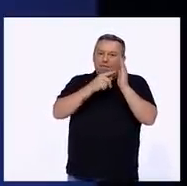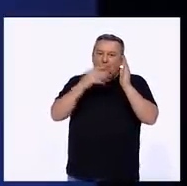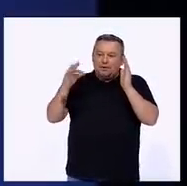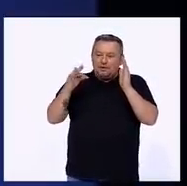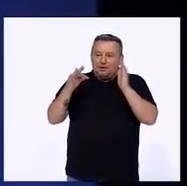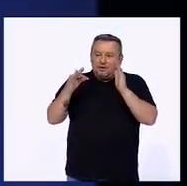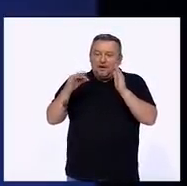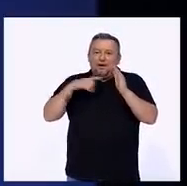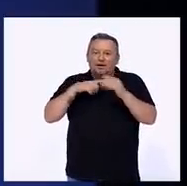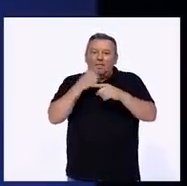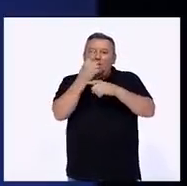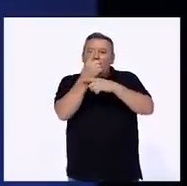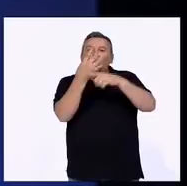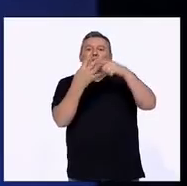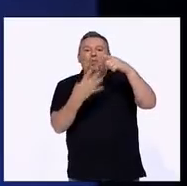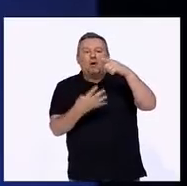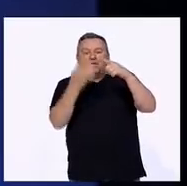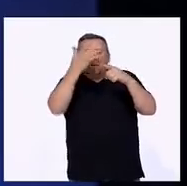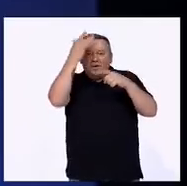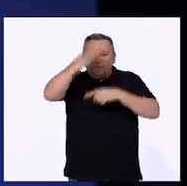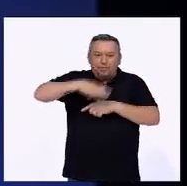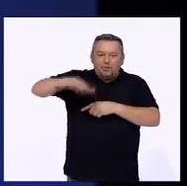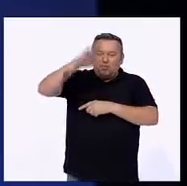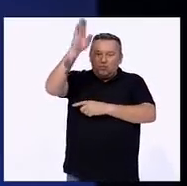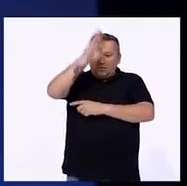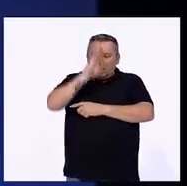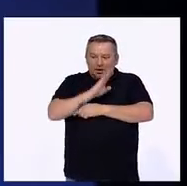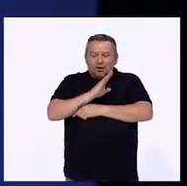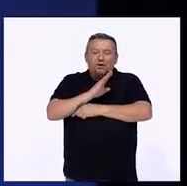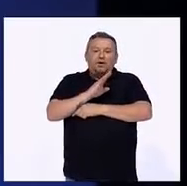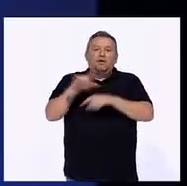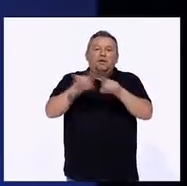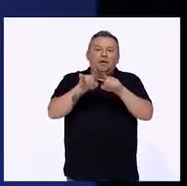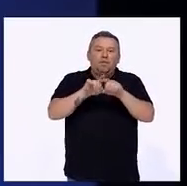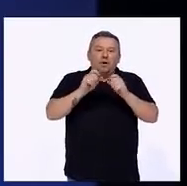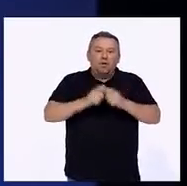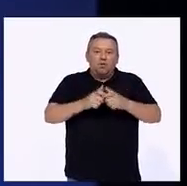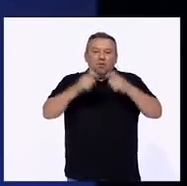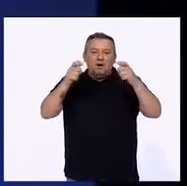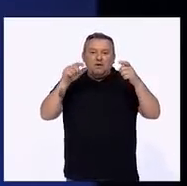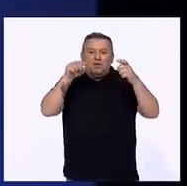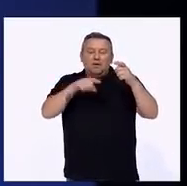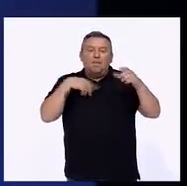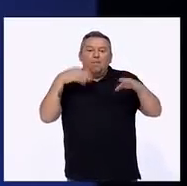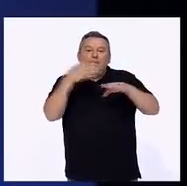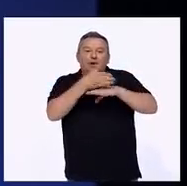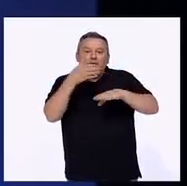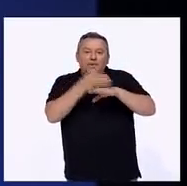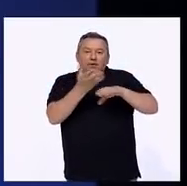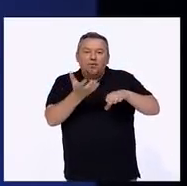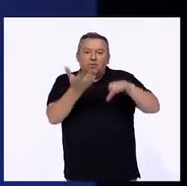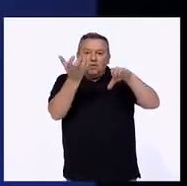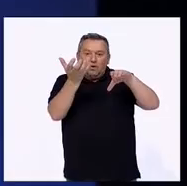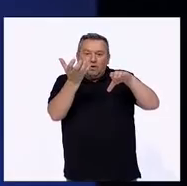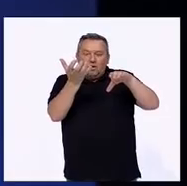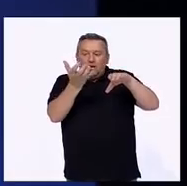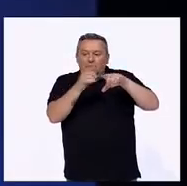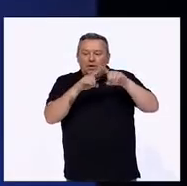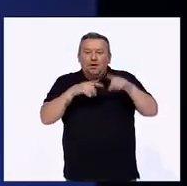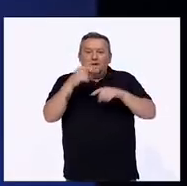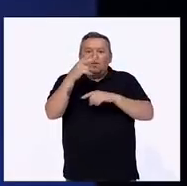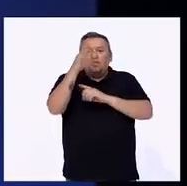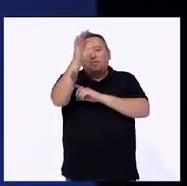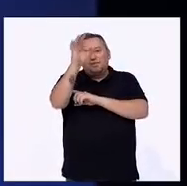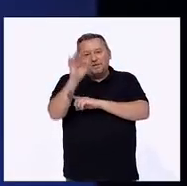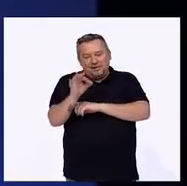quase um quarto da população brasileira, o que não é pouca coisa num país em que o mais alto percentual de participação no Congresso Nacional é de 18% de um